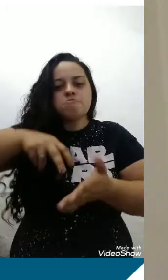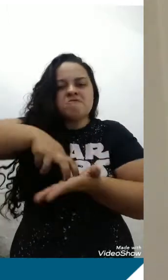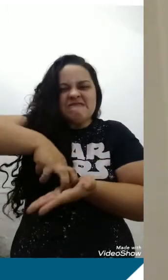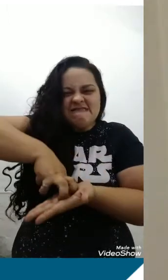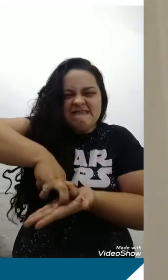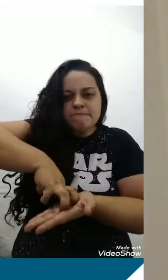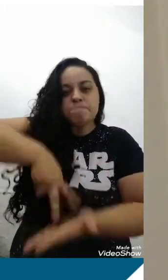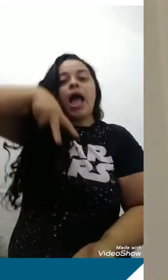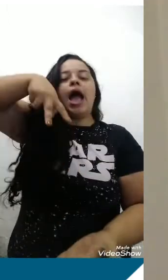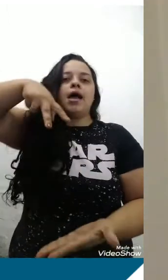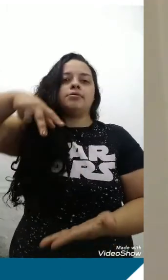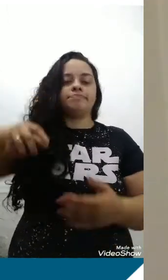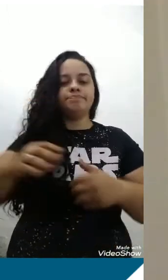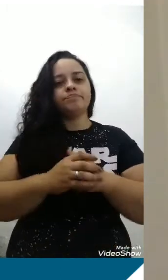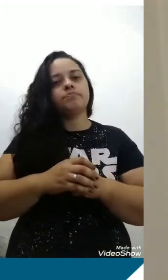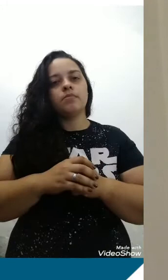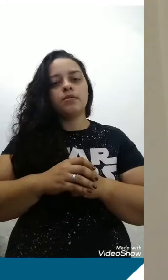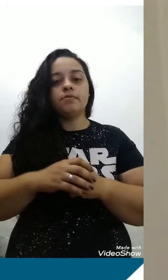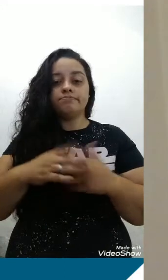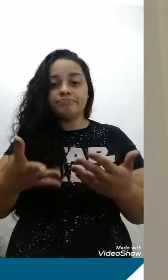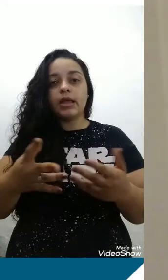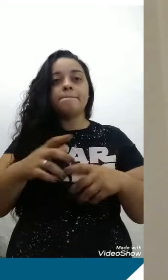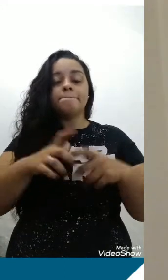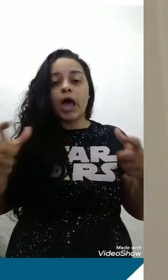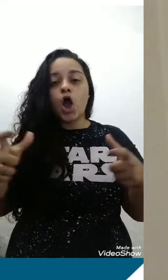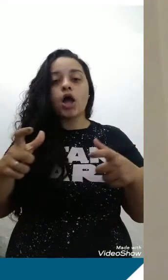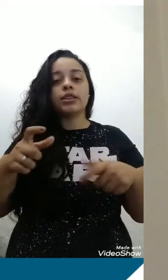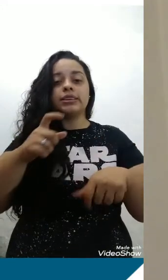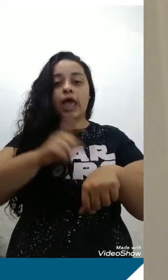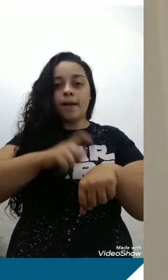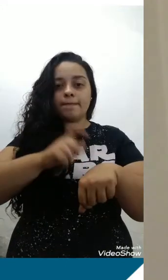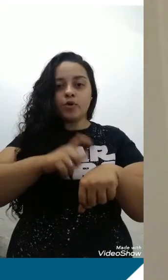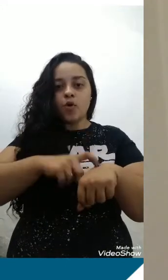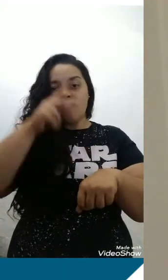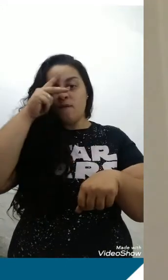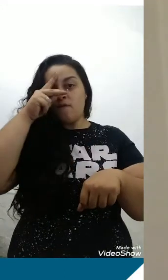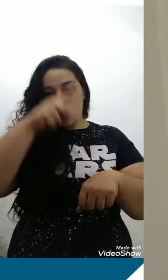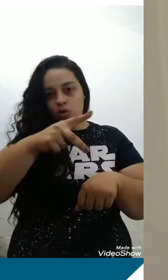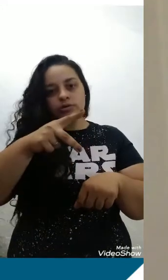Então, quanto mais tempo a força for aplicada,